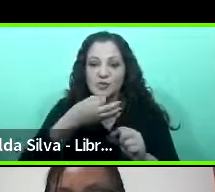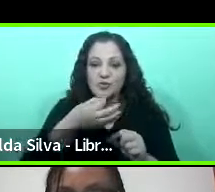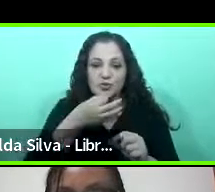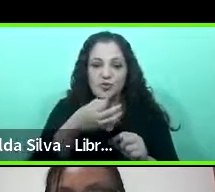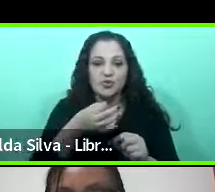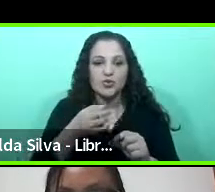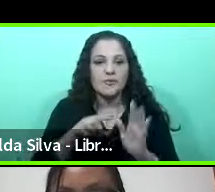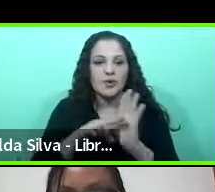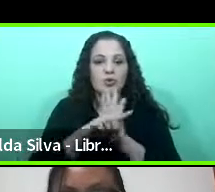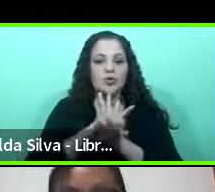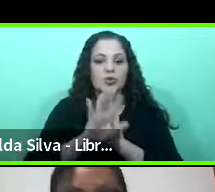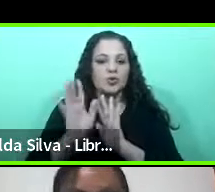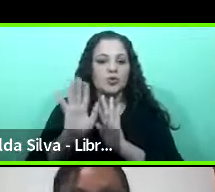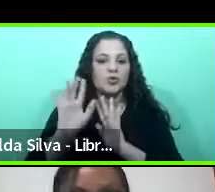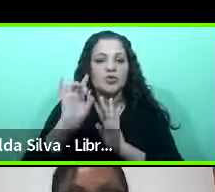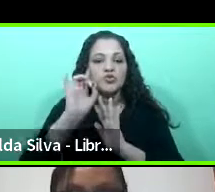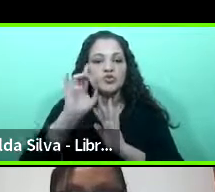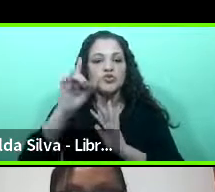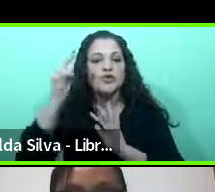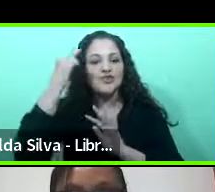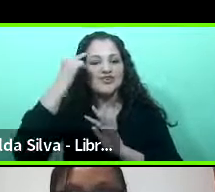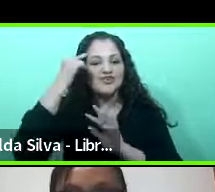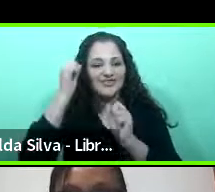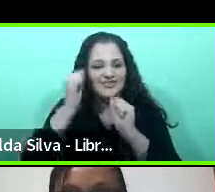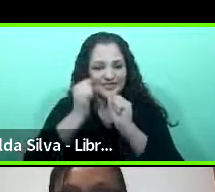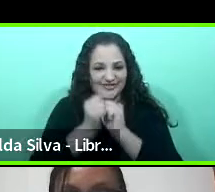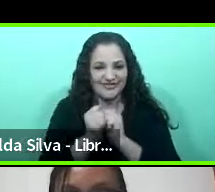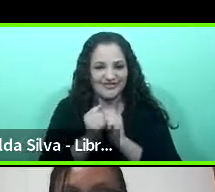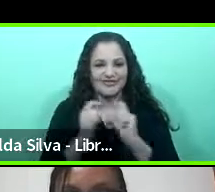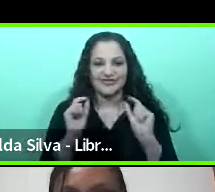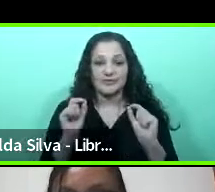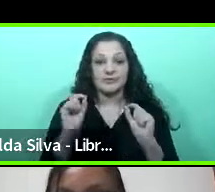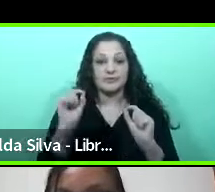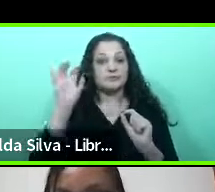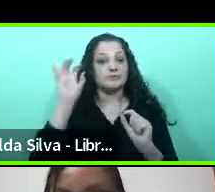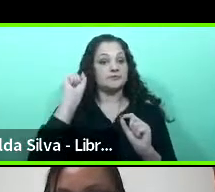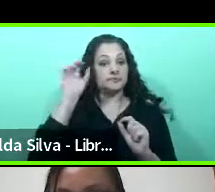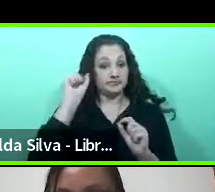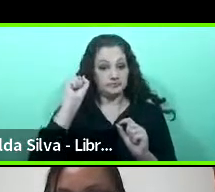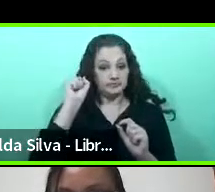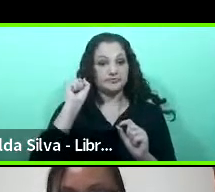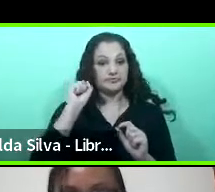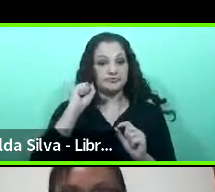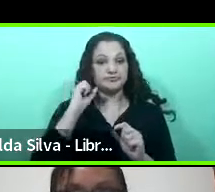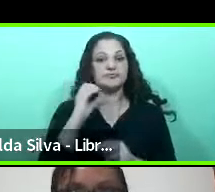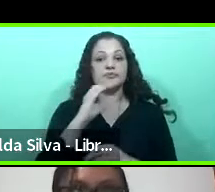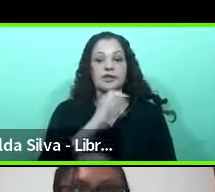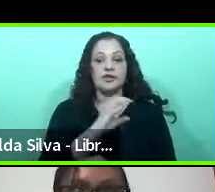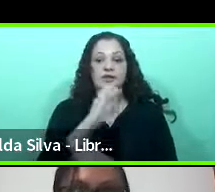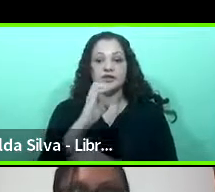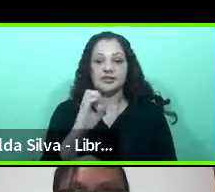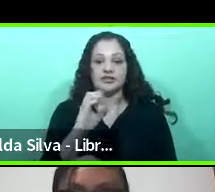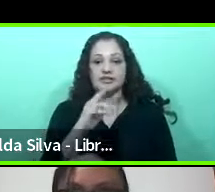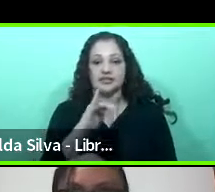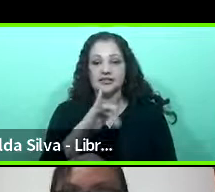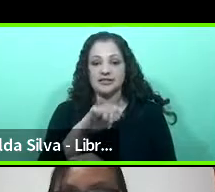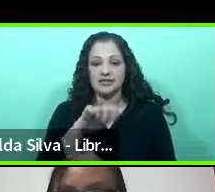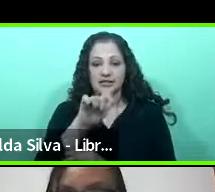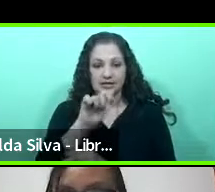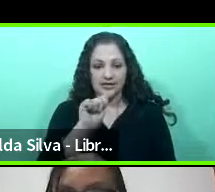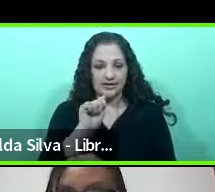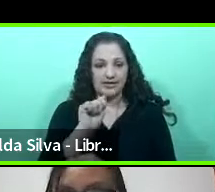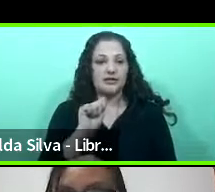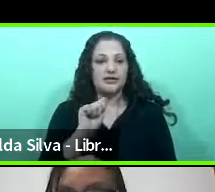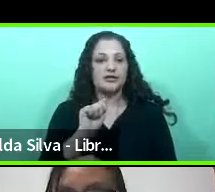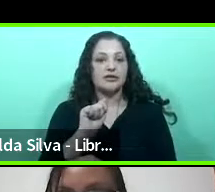seria uma pergunta, mas seria pensar junto. Mas ouvindo a fala da Cissa, do Marcos, da Antonieta,